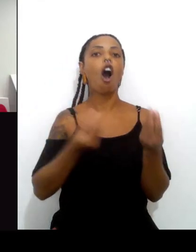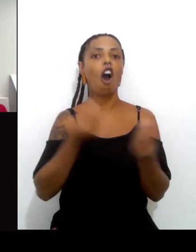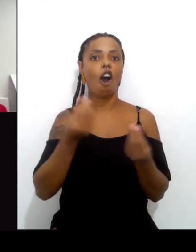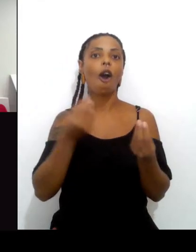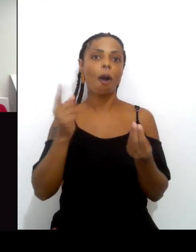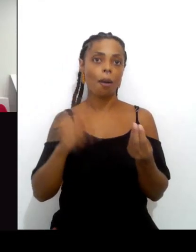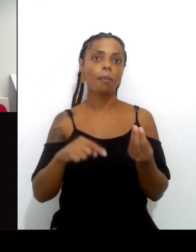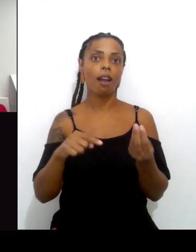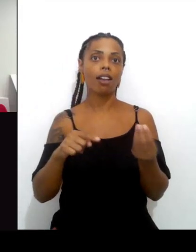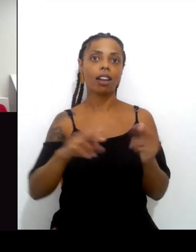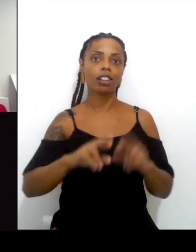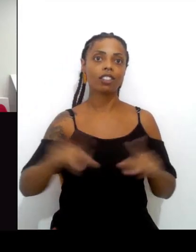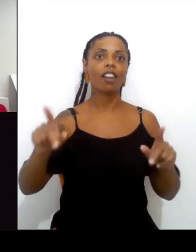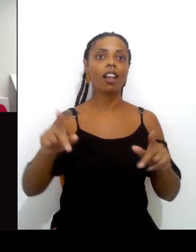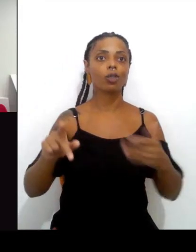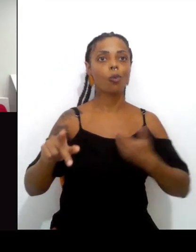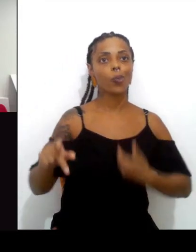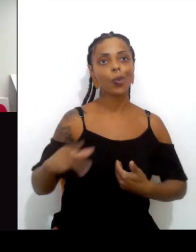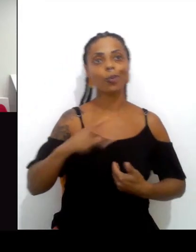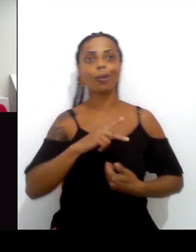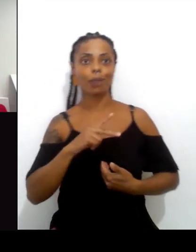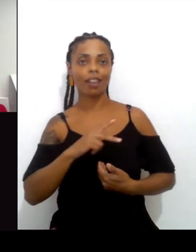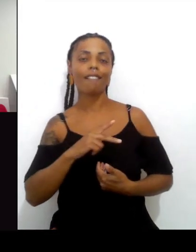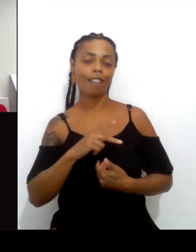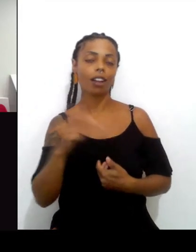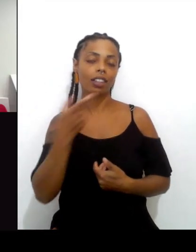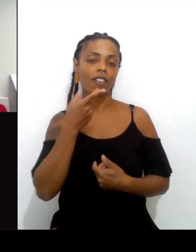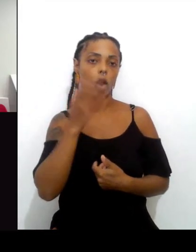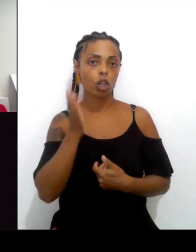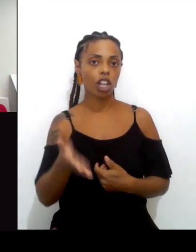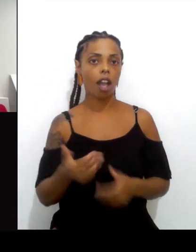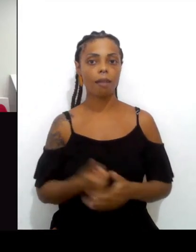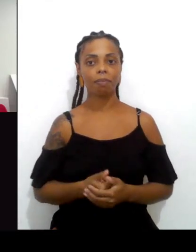e o privado como você contemplou na sua fala